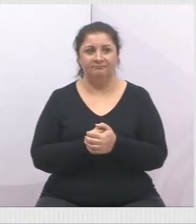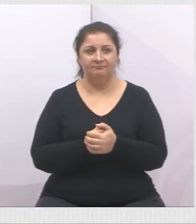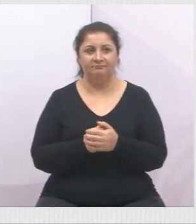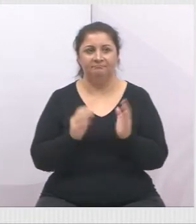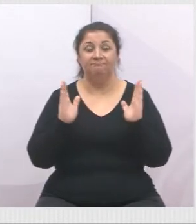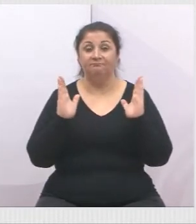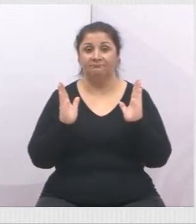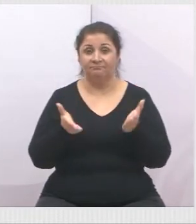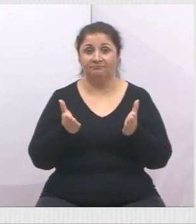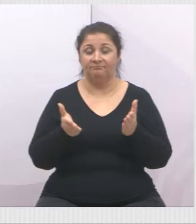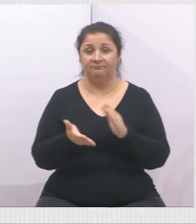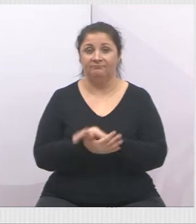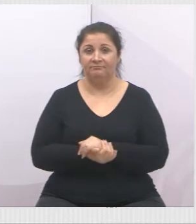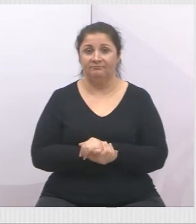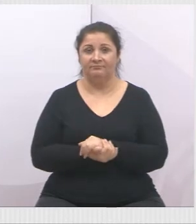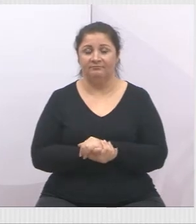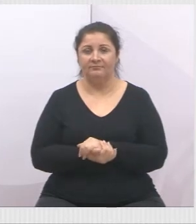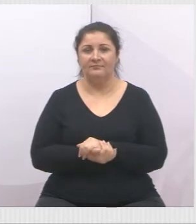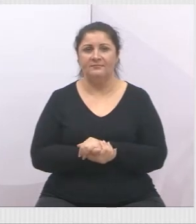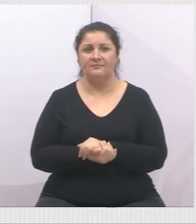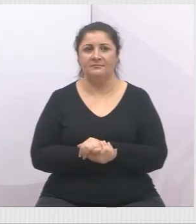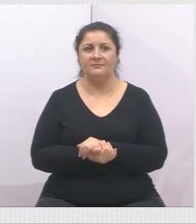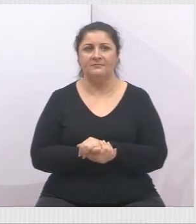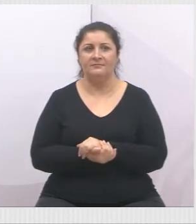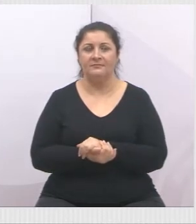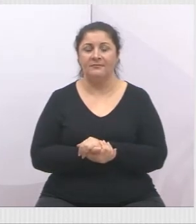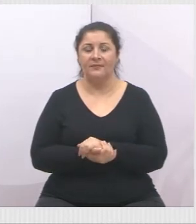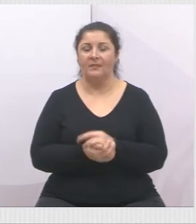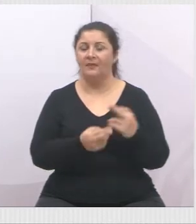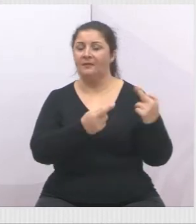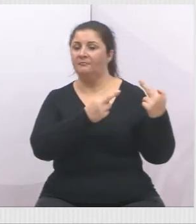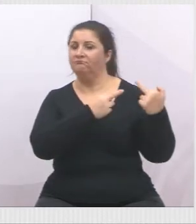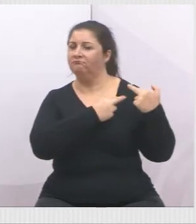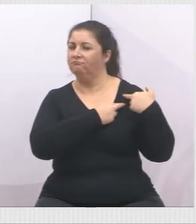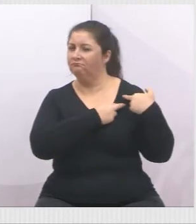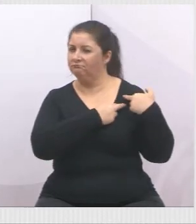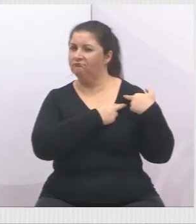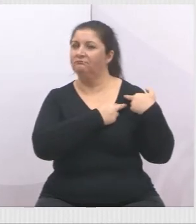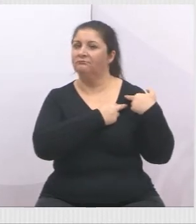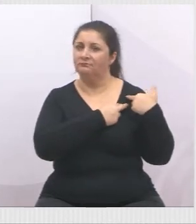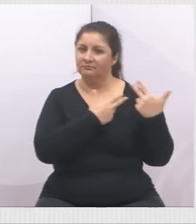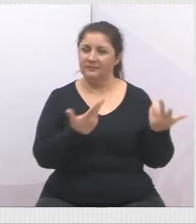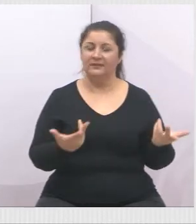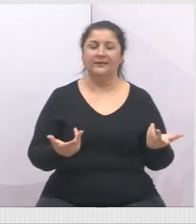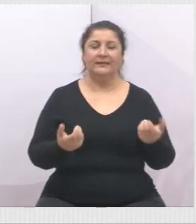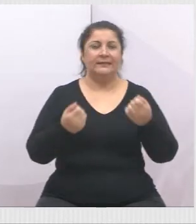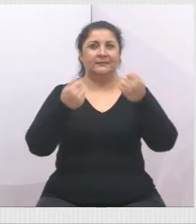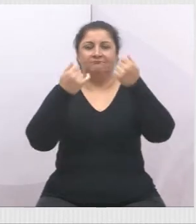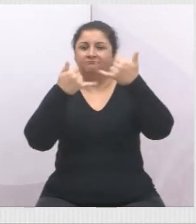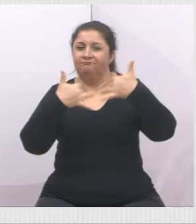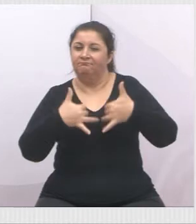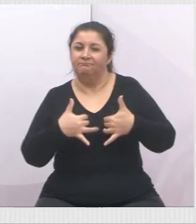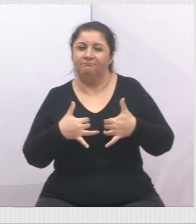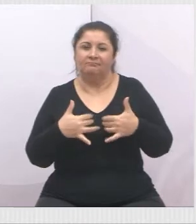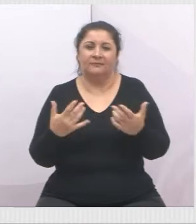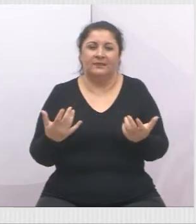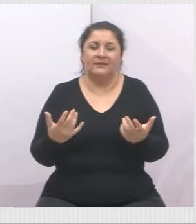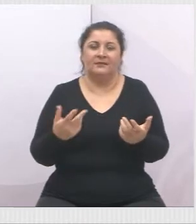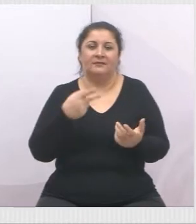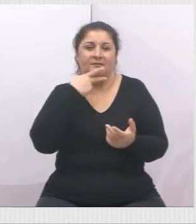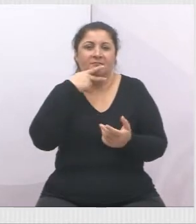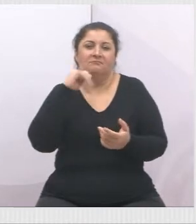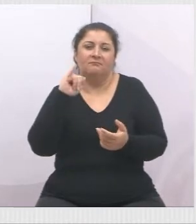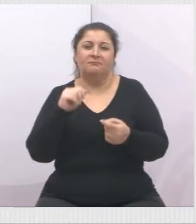nesse momento, né? É uma responsabilidade muito grande falar a respeito do meu pai, né?